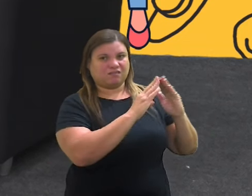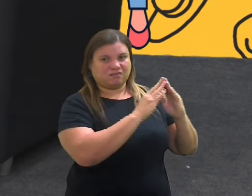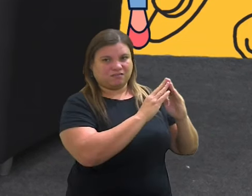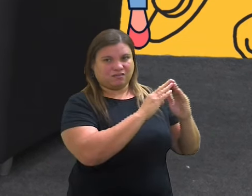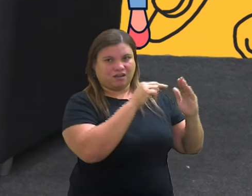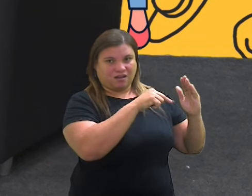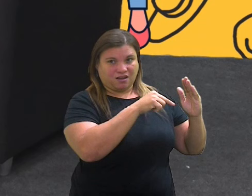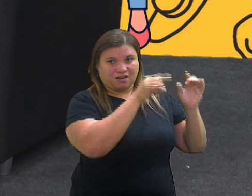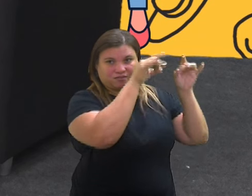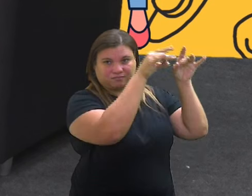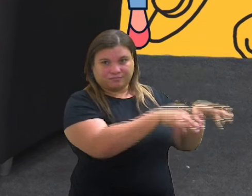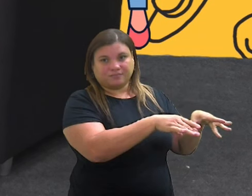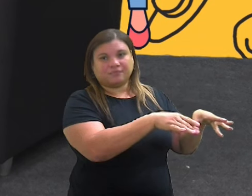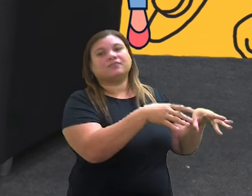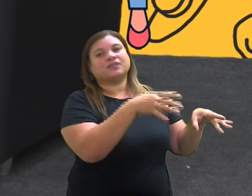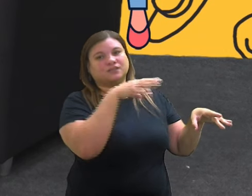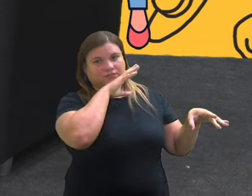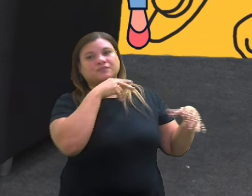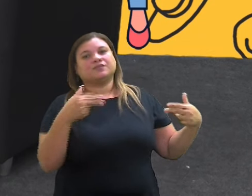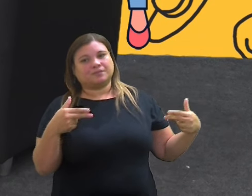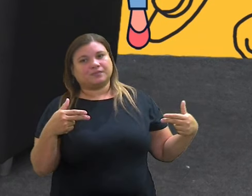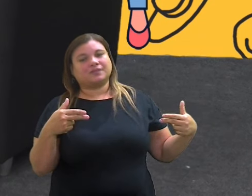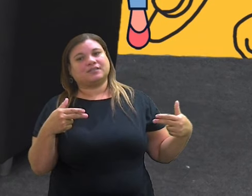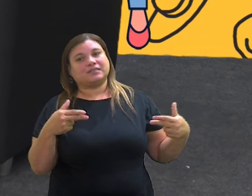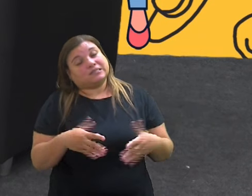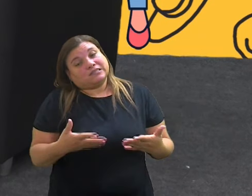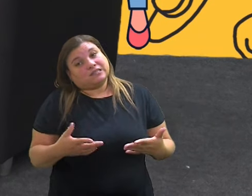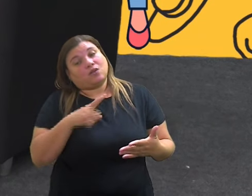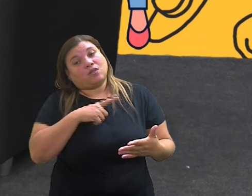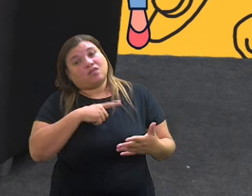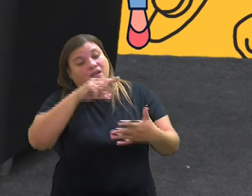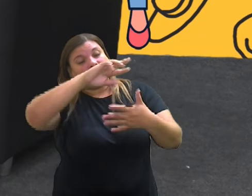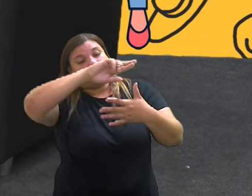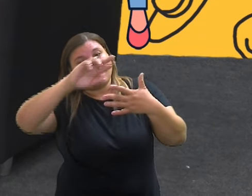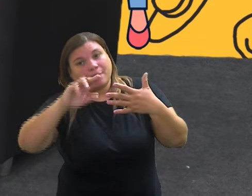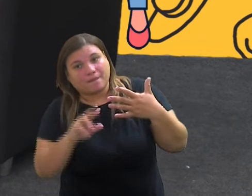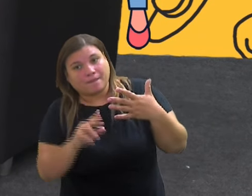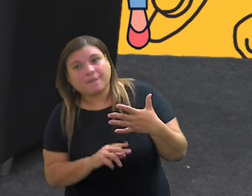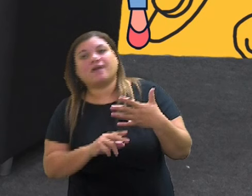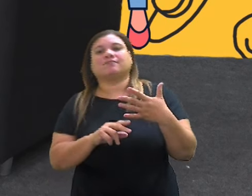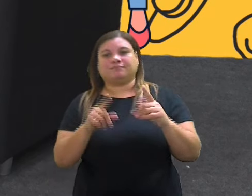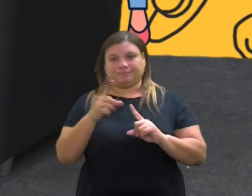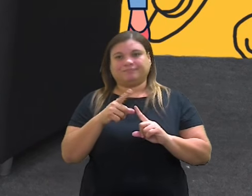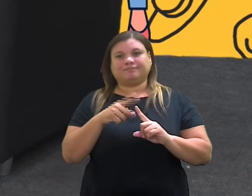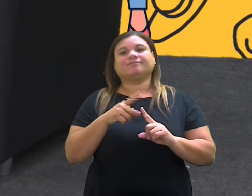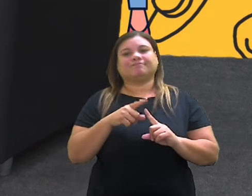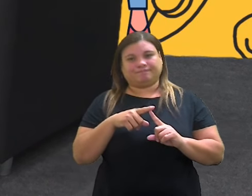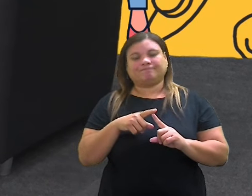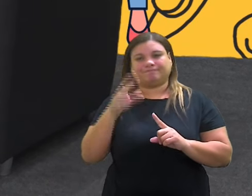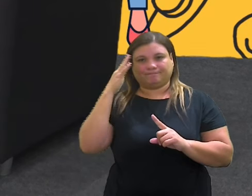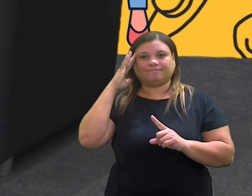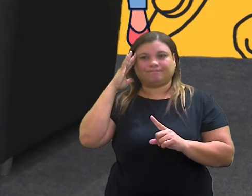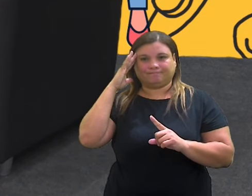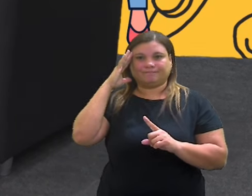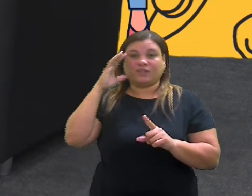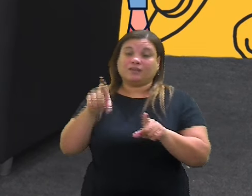ali. Então tem o abandono que é para a rua, tem o abandono que fica dentro de casa, tem o abandono até mesmo da pessoa dentro da casa que abandona aquele animal